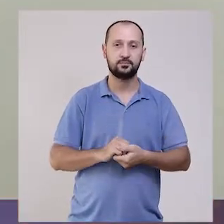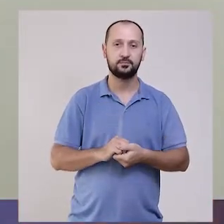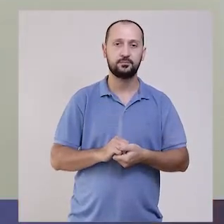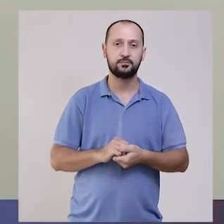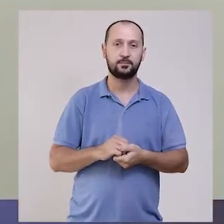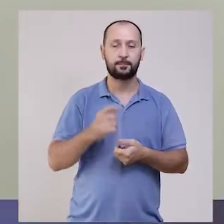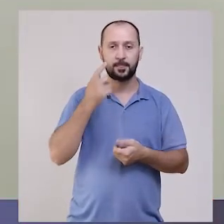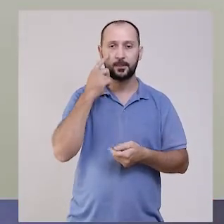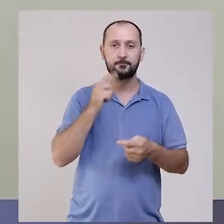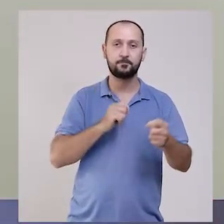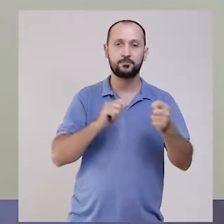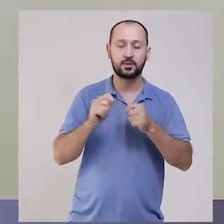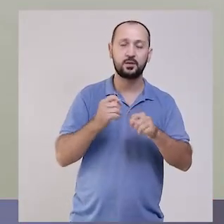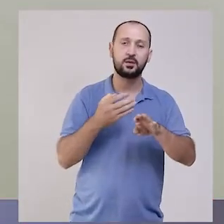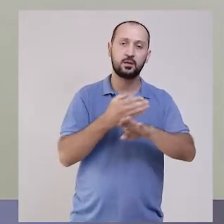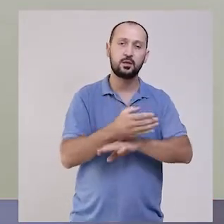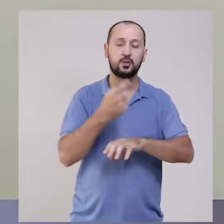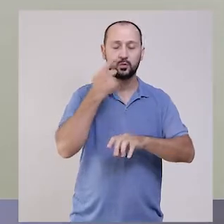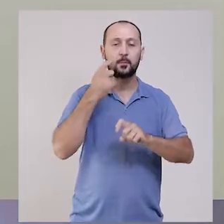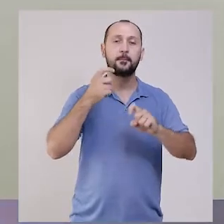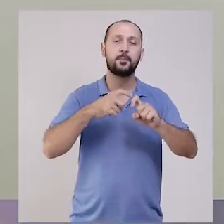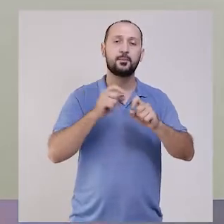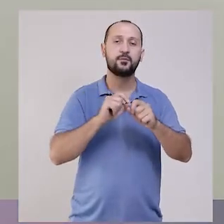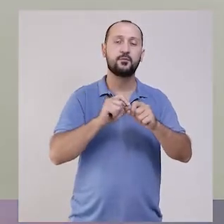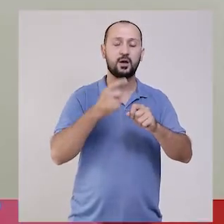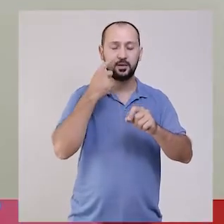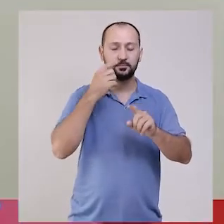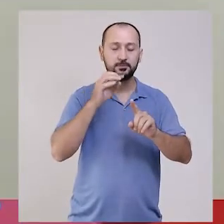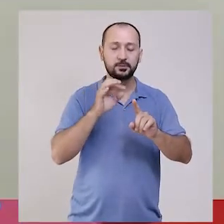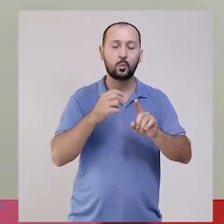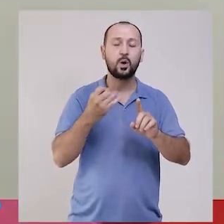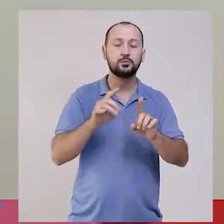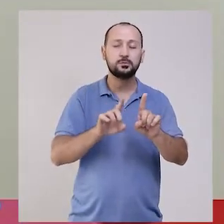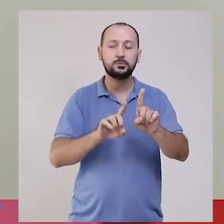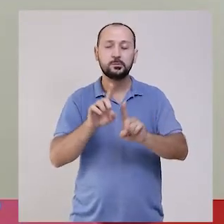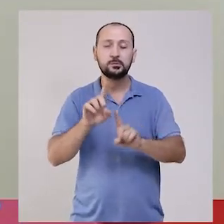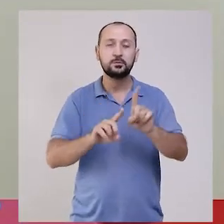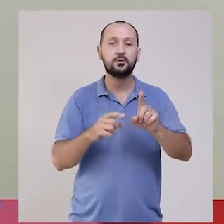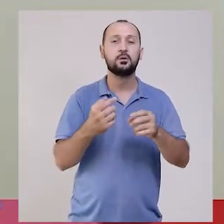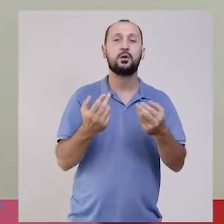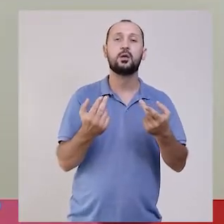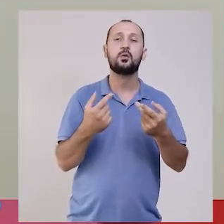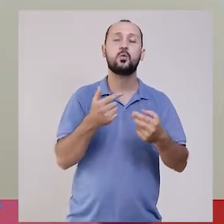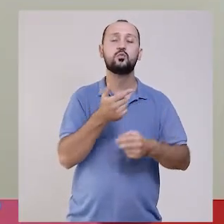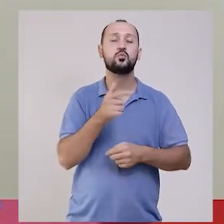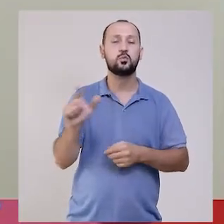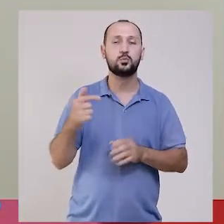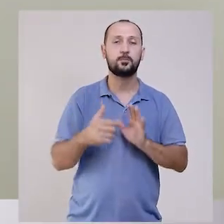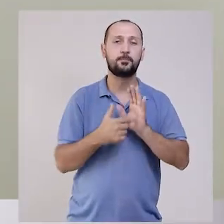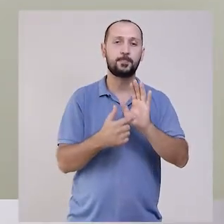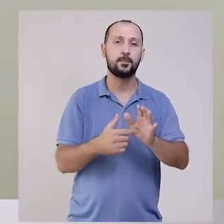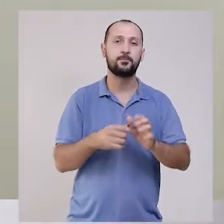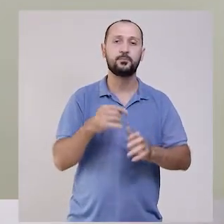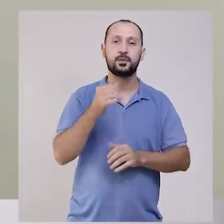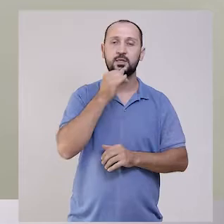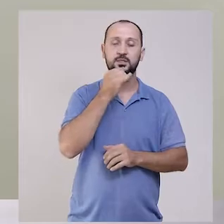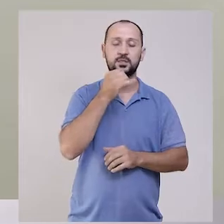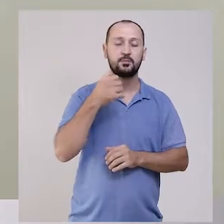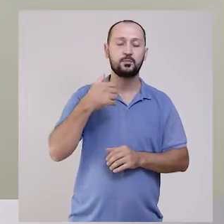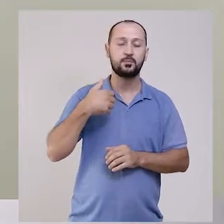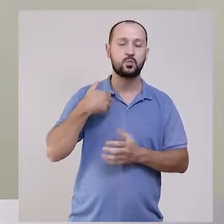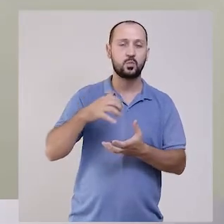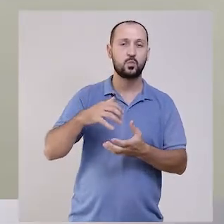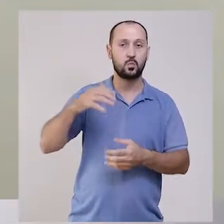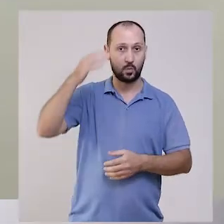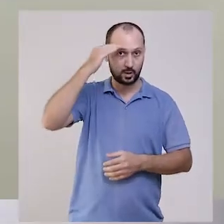procurar o médico e fazer dosagem. Mesmo tem indivíduos que se expõem, né? Por exemplo, um adulto jovem, se ele se